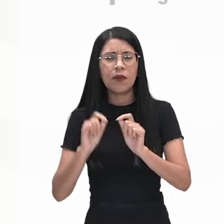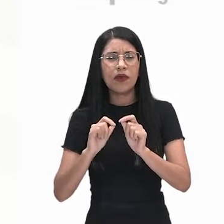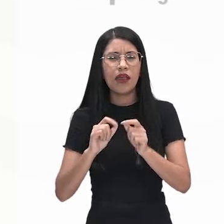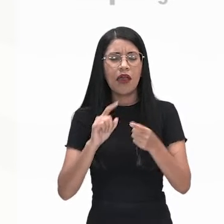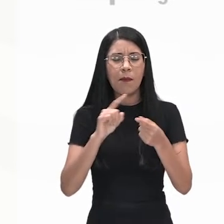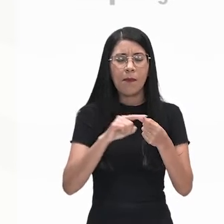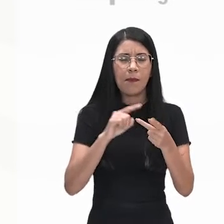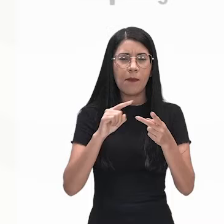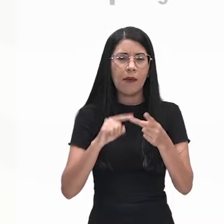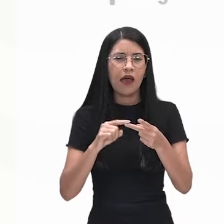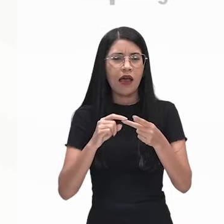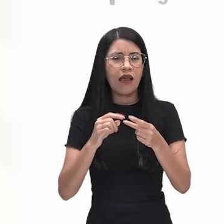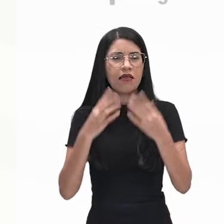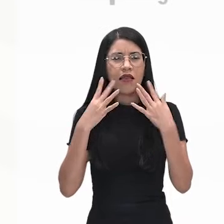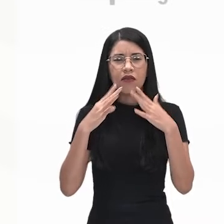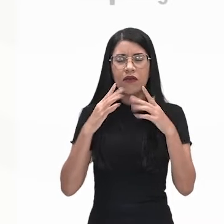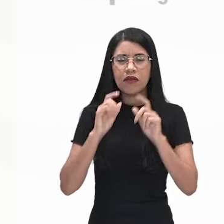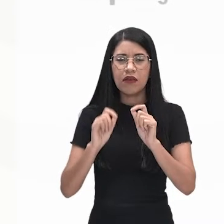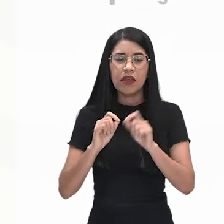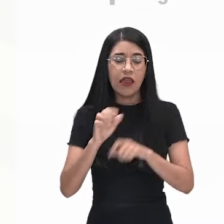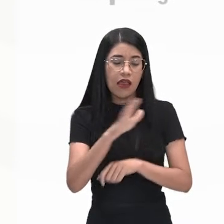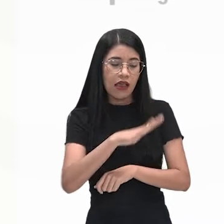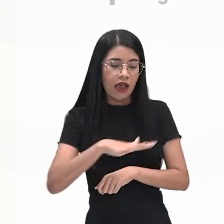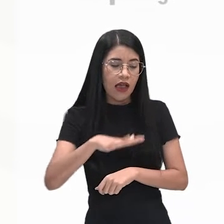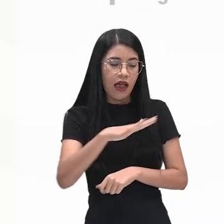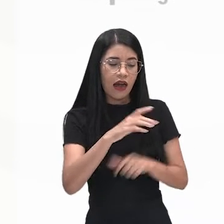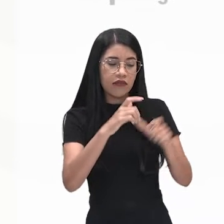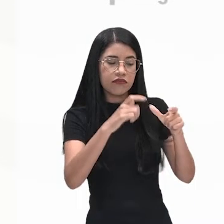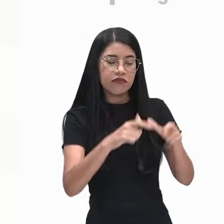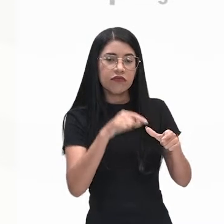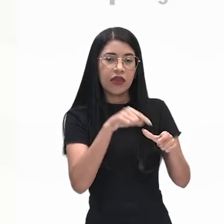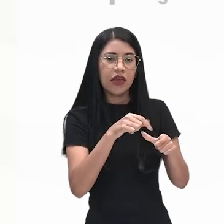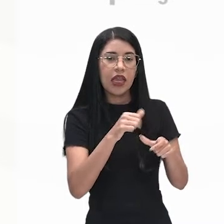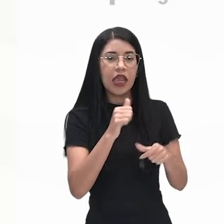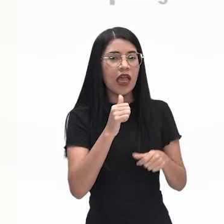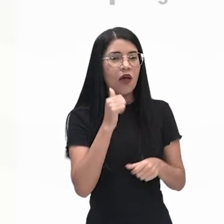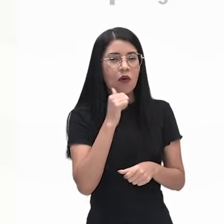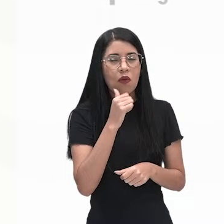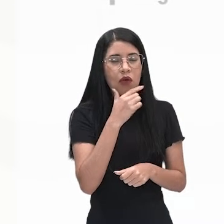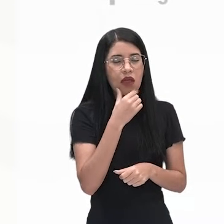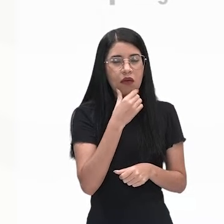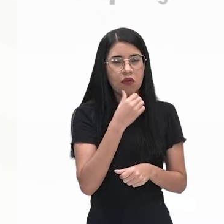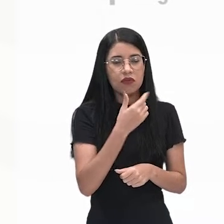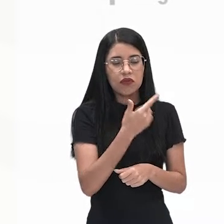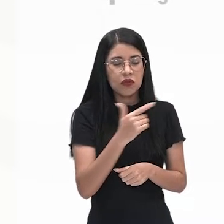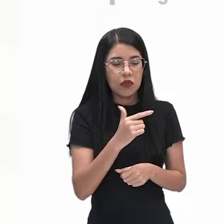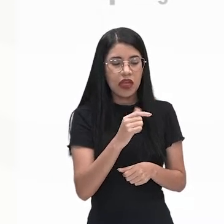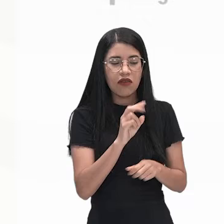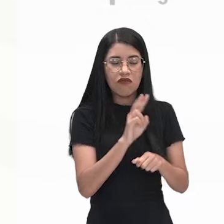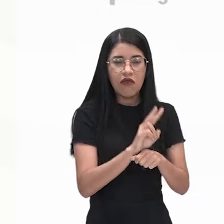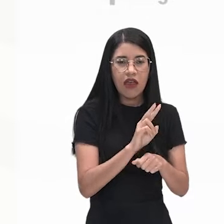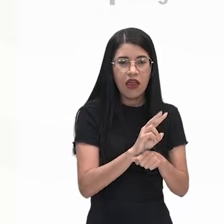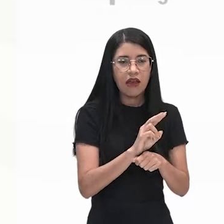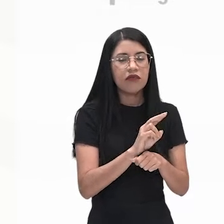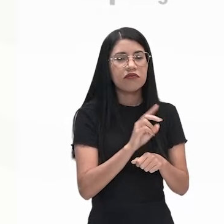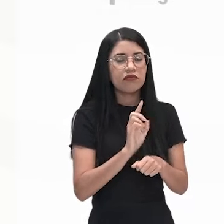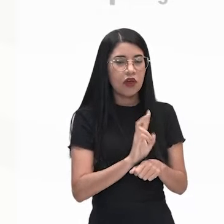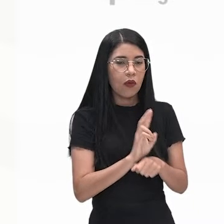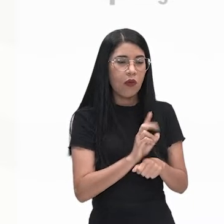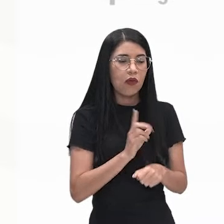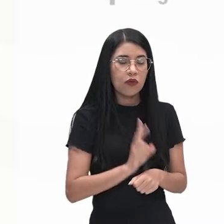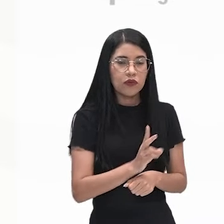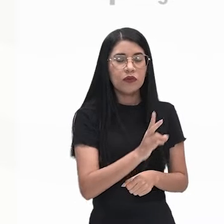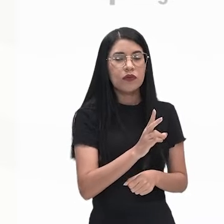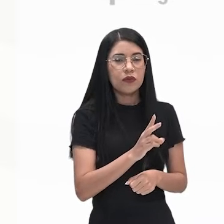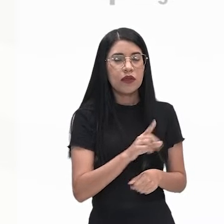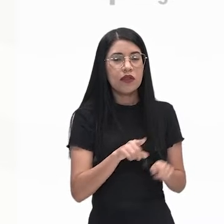natureza? Seria aquele espaço que o homem ele não mudou, ele não transformou, tá certo? Que não sofreu nenhum